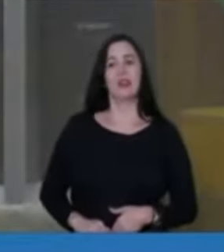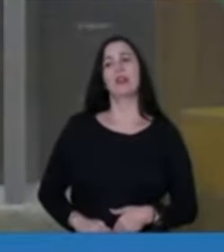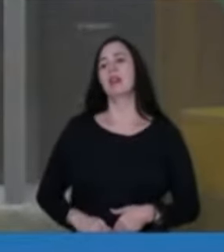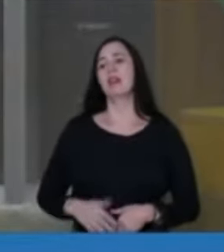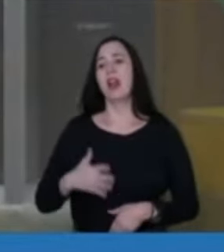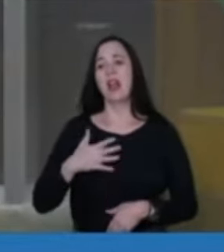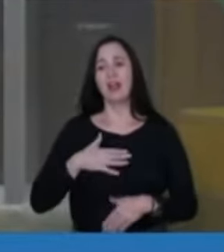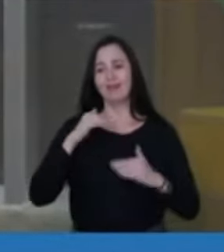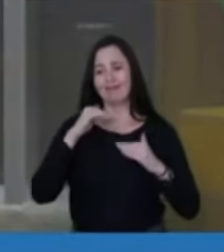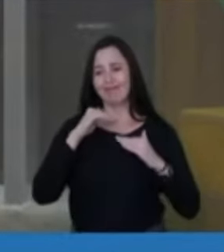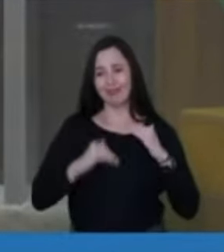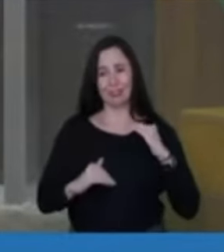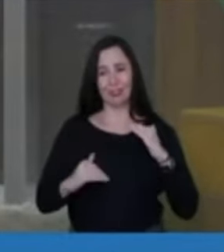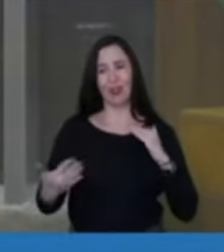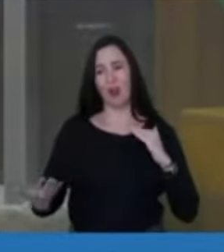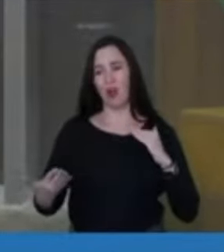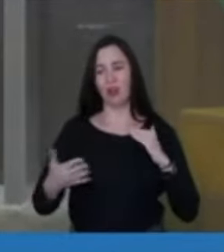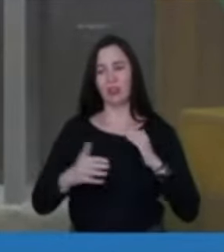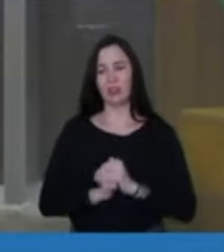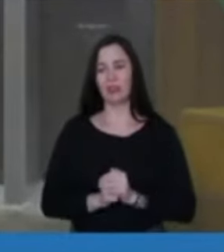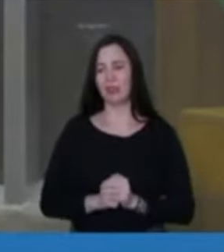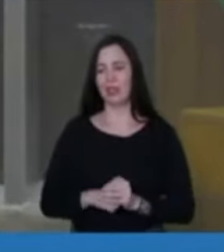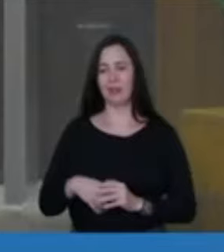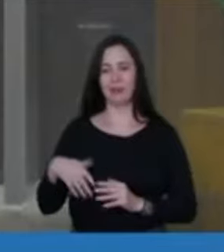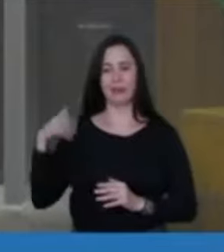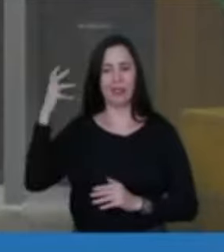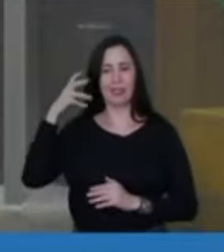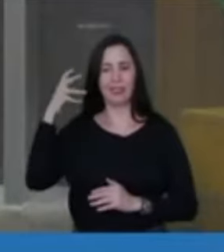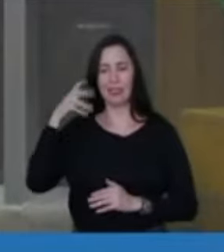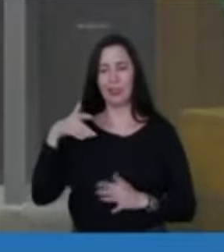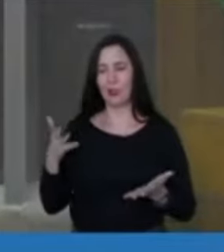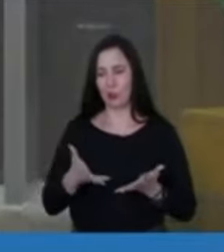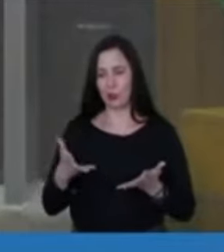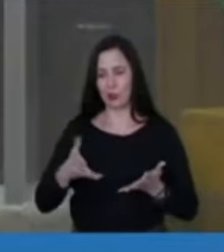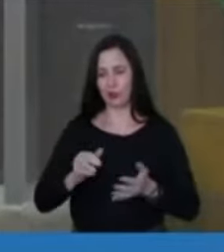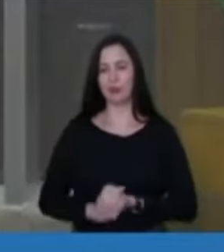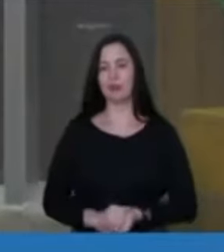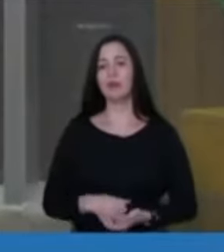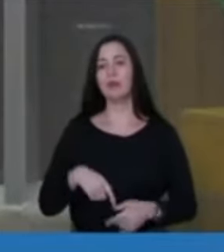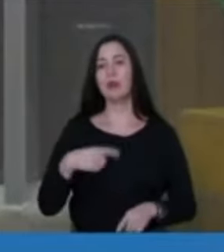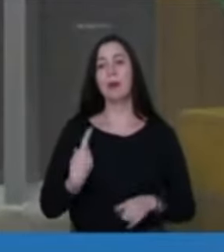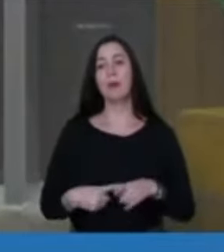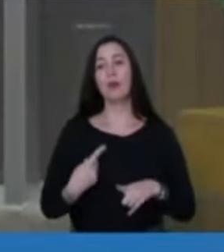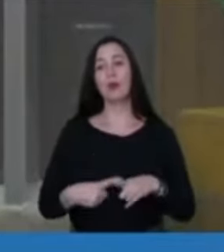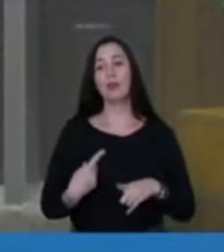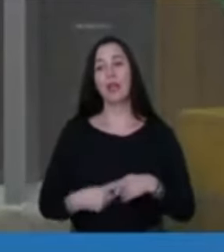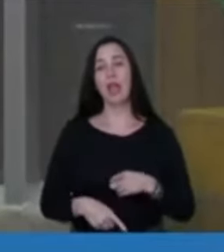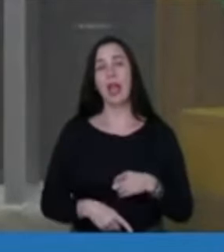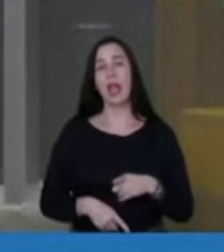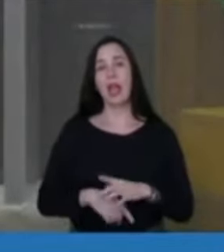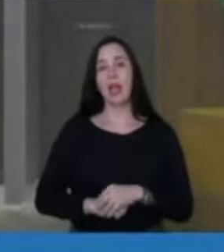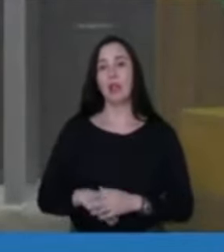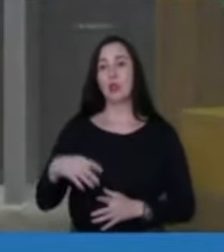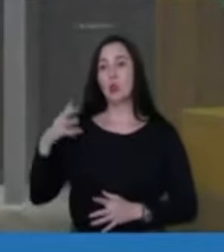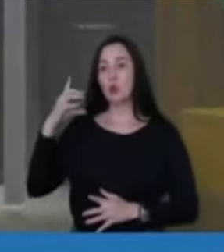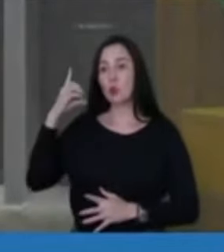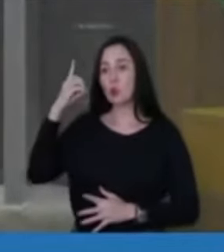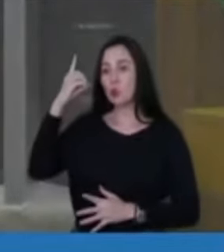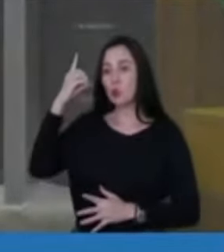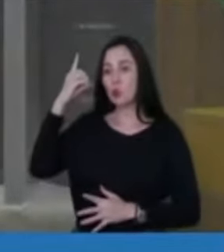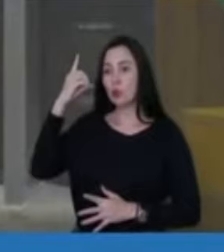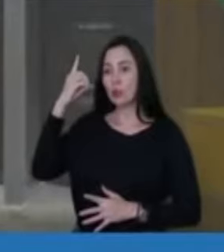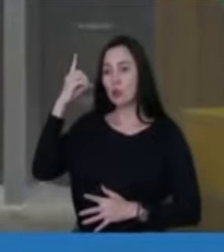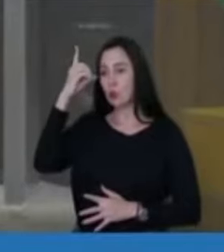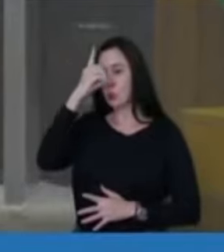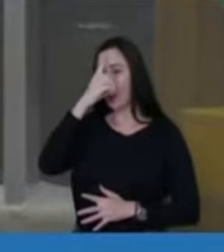hoje, domingo foi dada uma demonstração ao Brasil de que o golpismo não acabou.